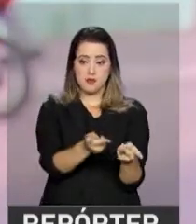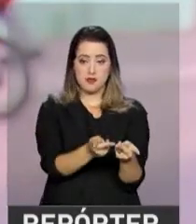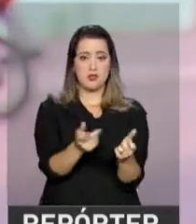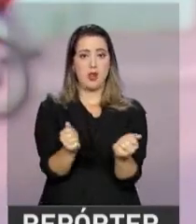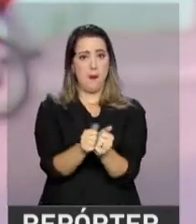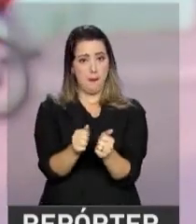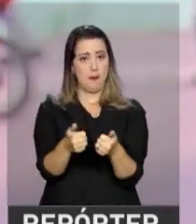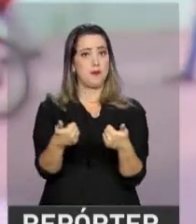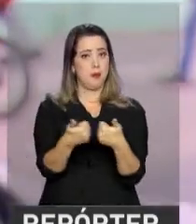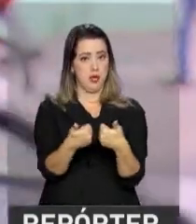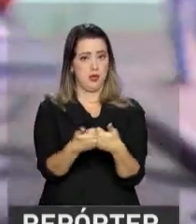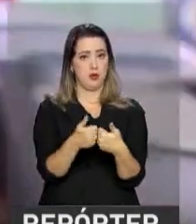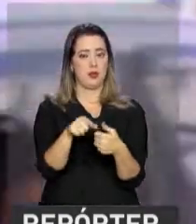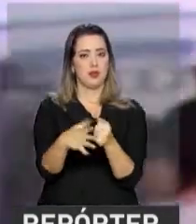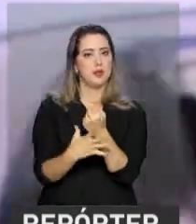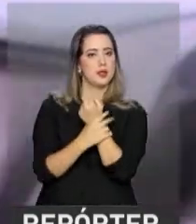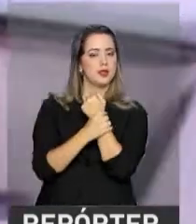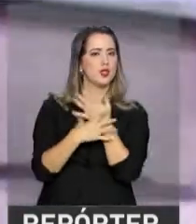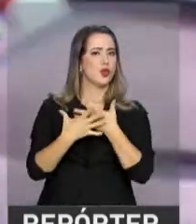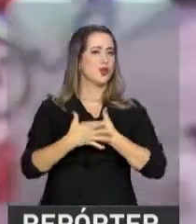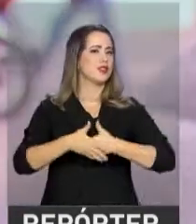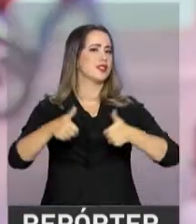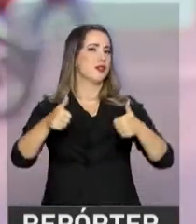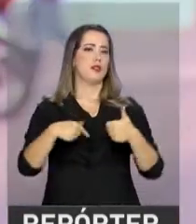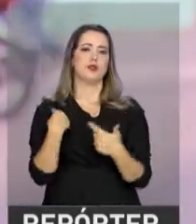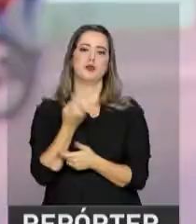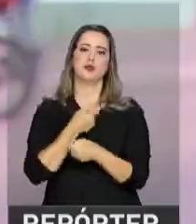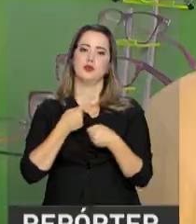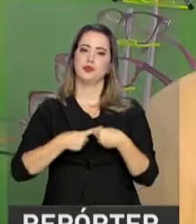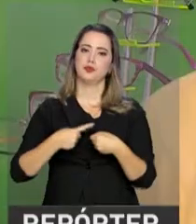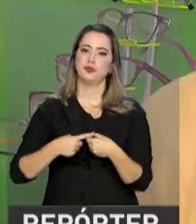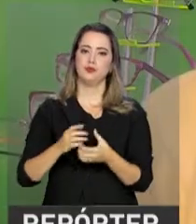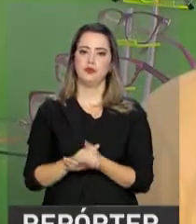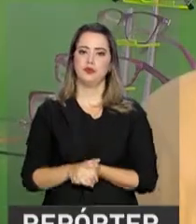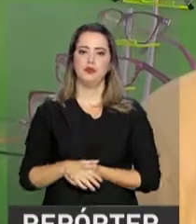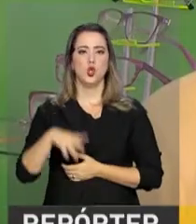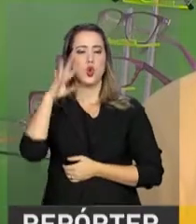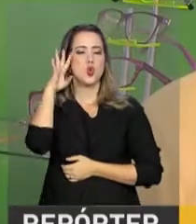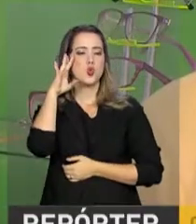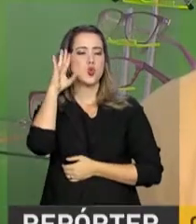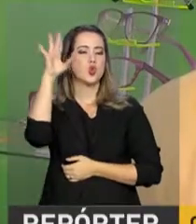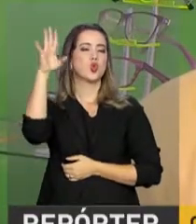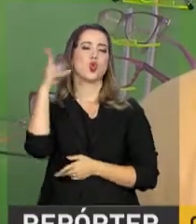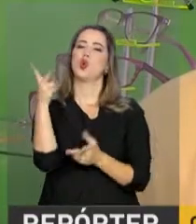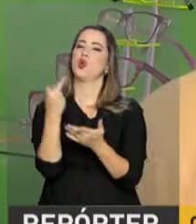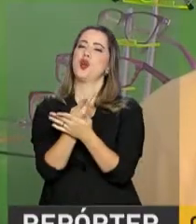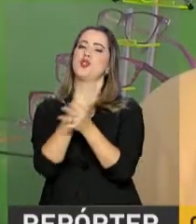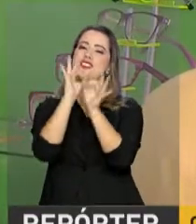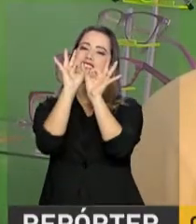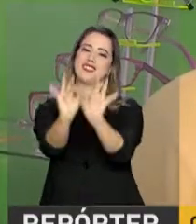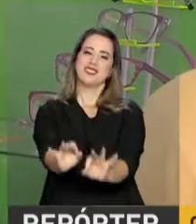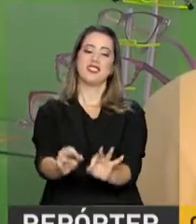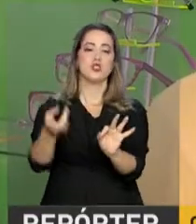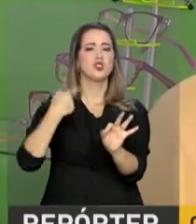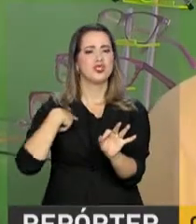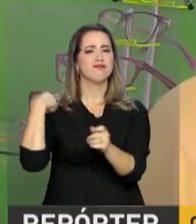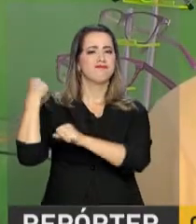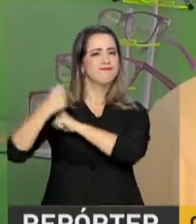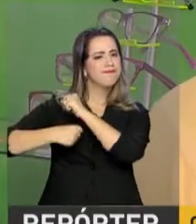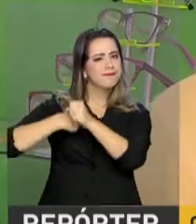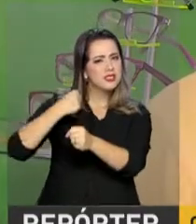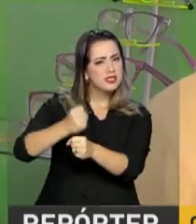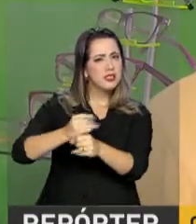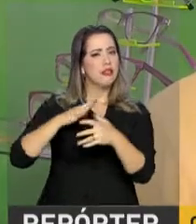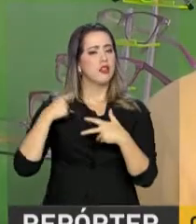sem contar com a segurança também, que vai aumentar bastante em nossa cidade, né? Um sonho realizado há muito tempo, muitos anos a gente esperava